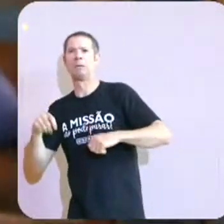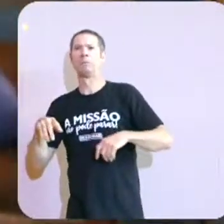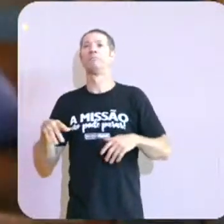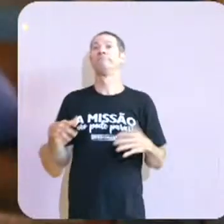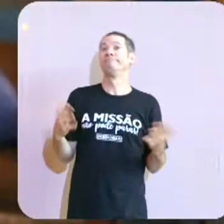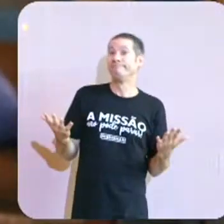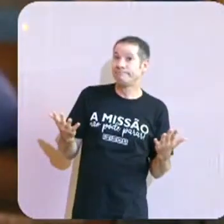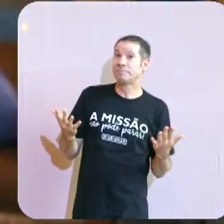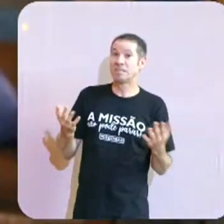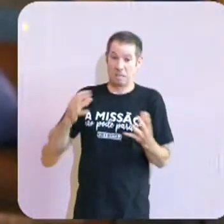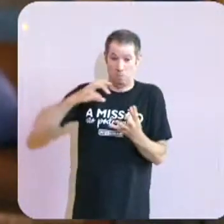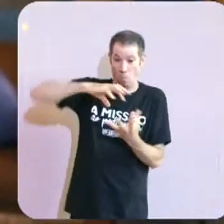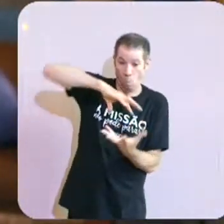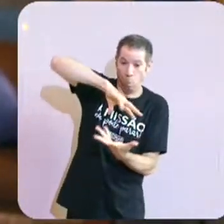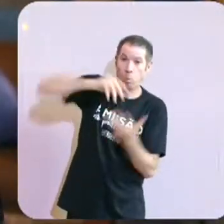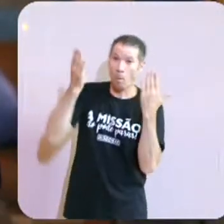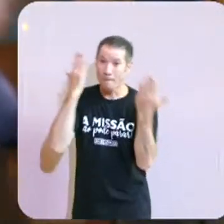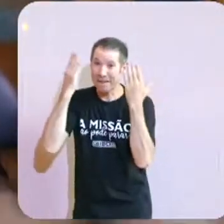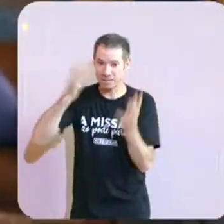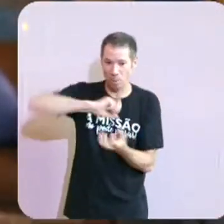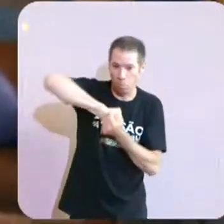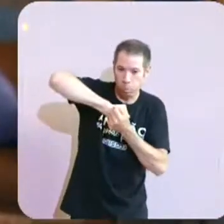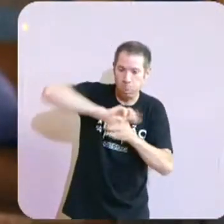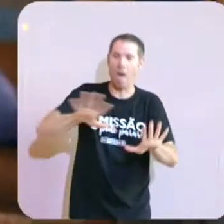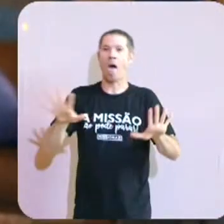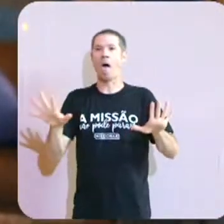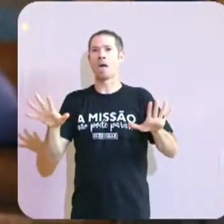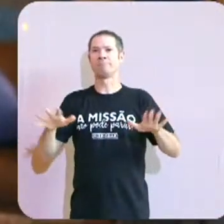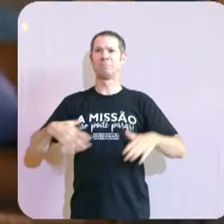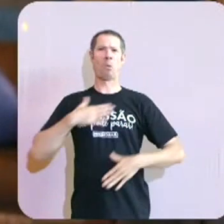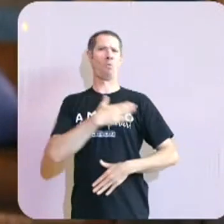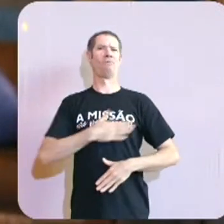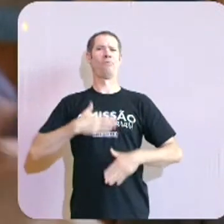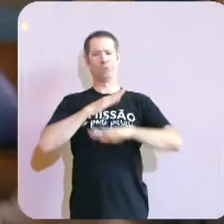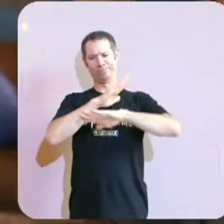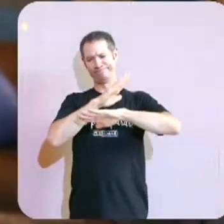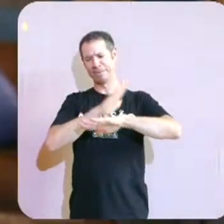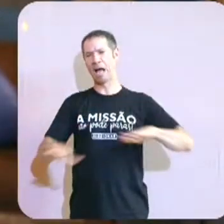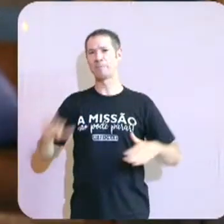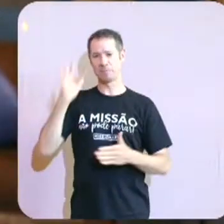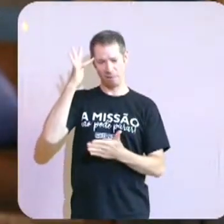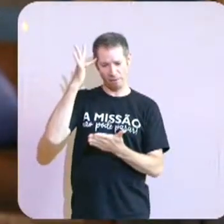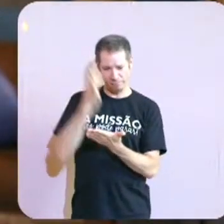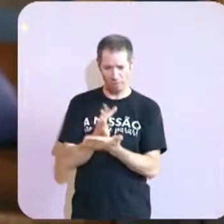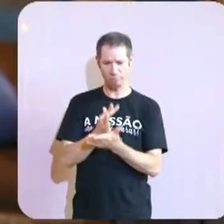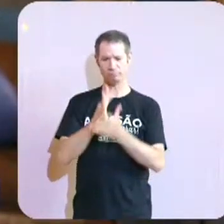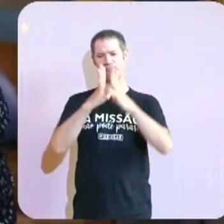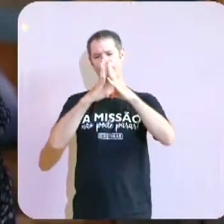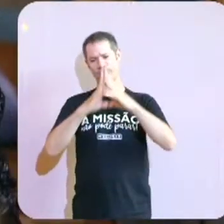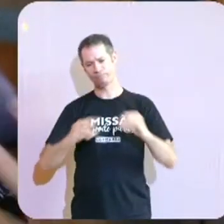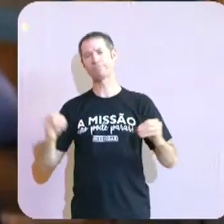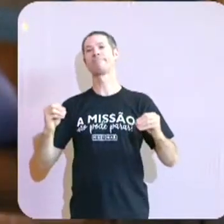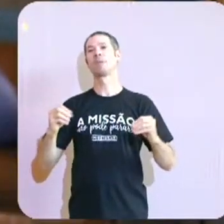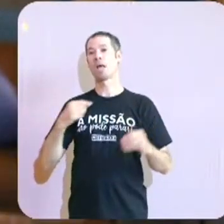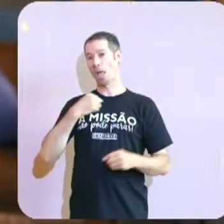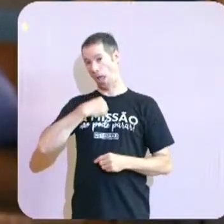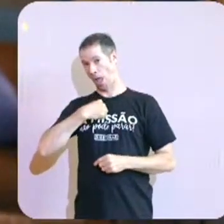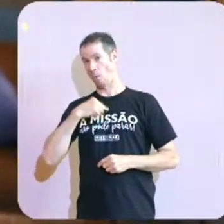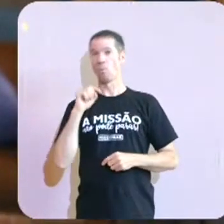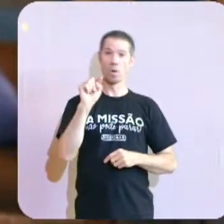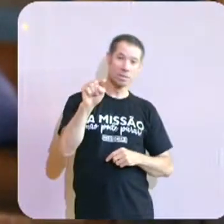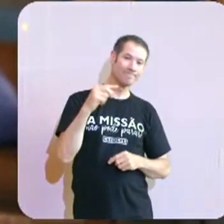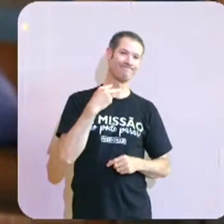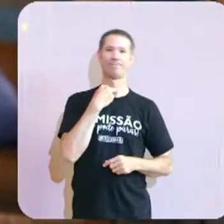bolha estoura. O conforto acaba e a fé morre. Eu e você